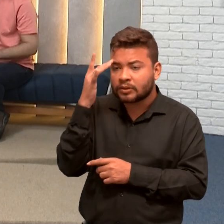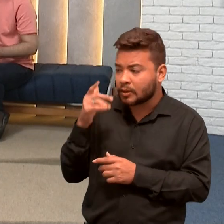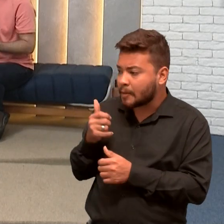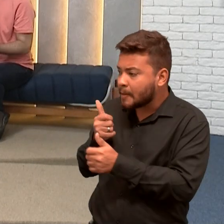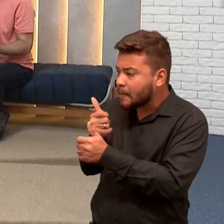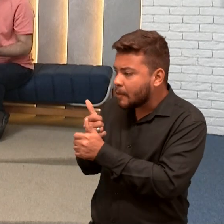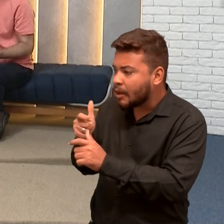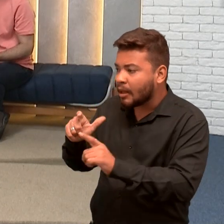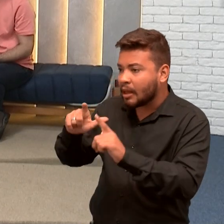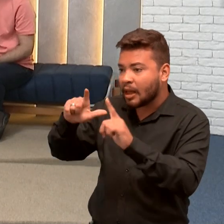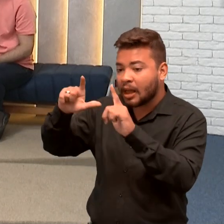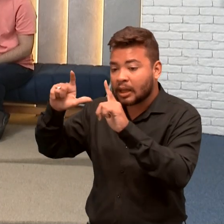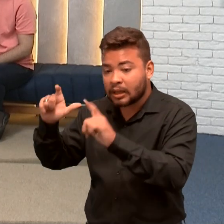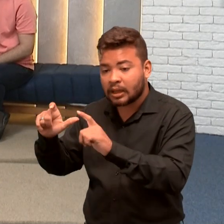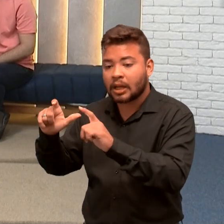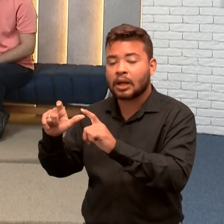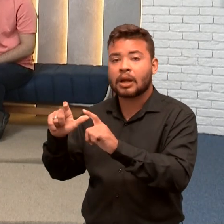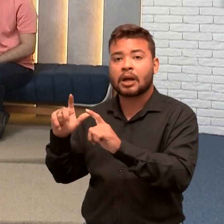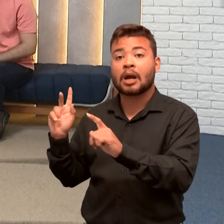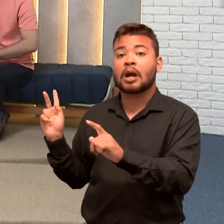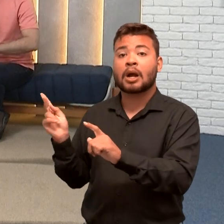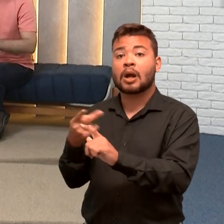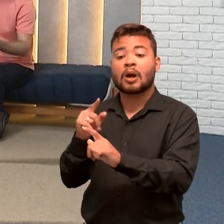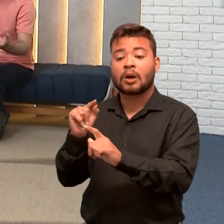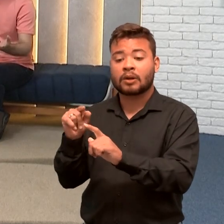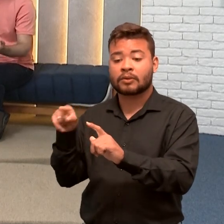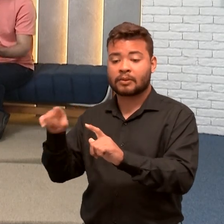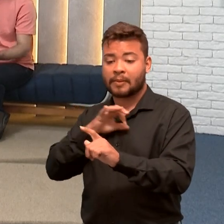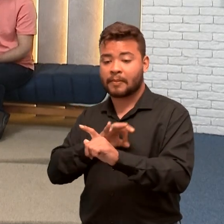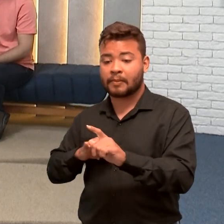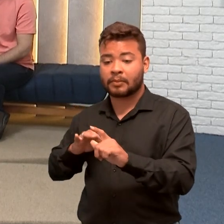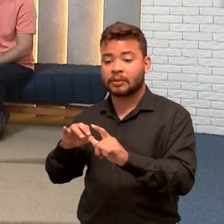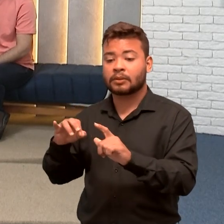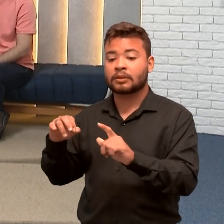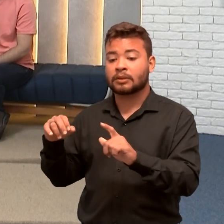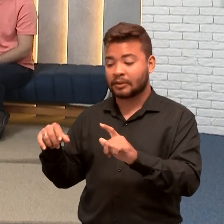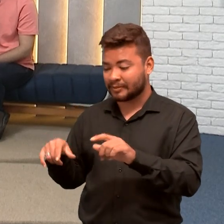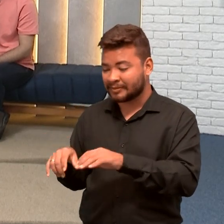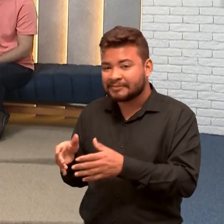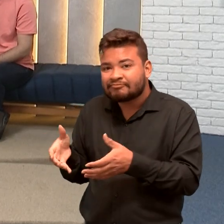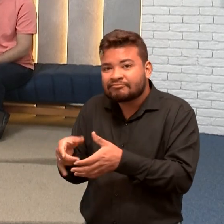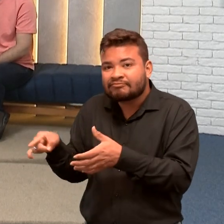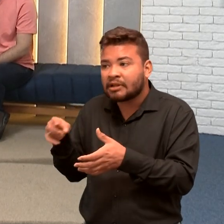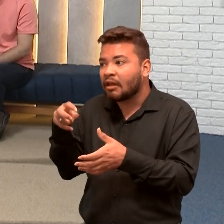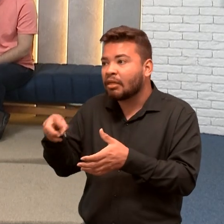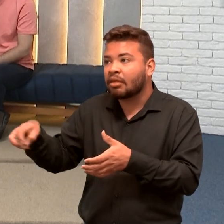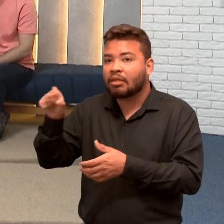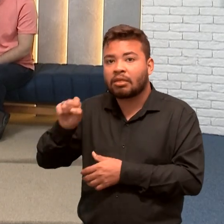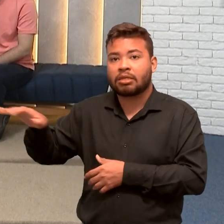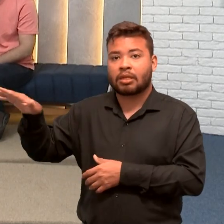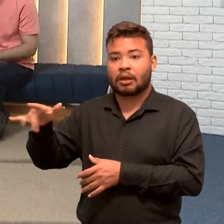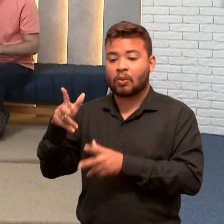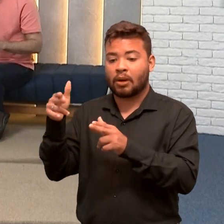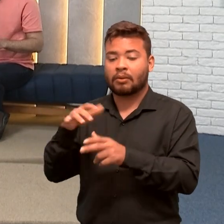momento, chegando muito próximo do animal, a fêmea acaba distanciando dos filhotes que ficam ali abandonados dentro do